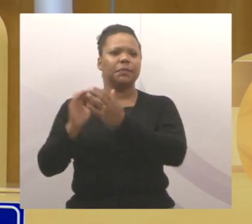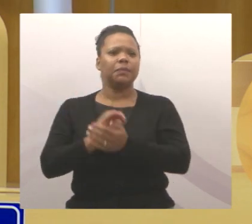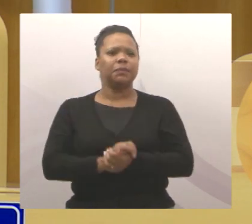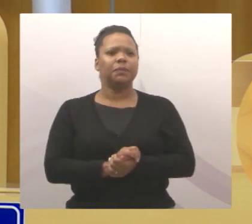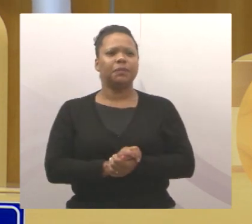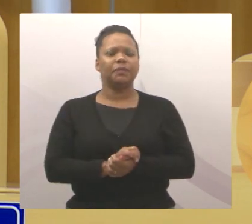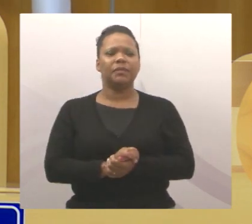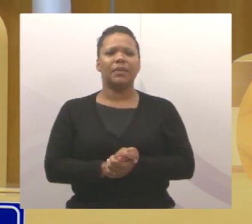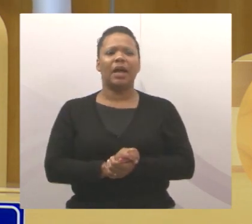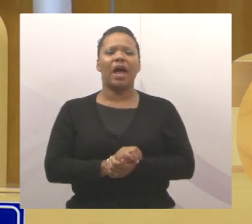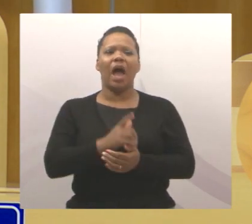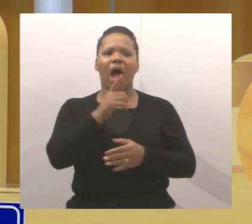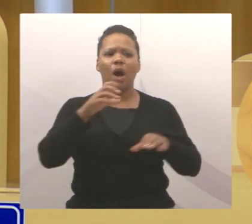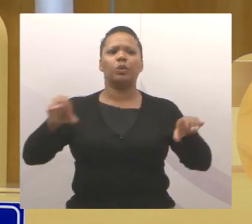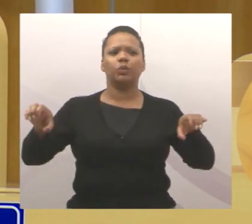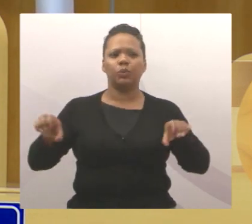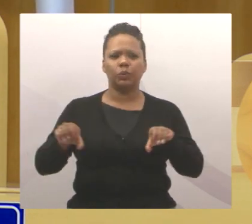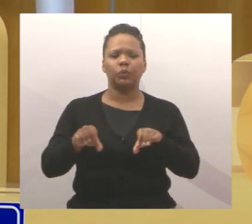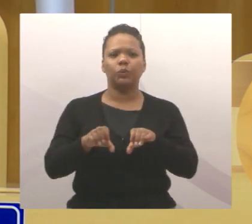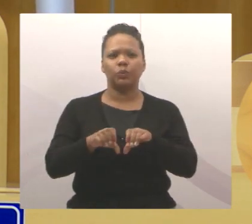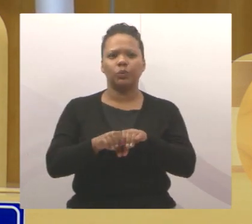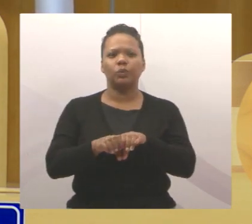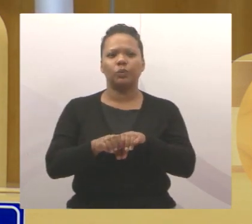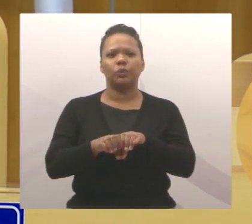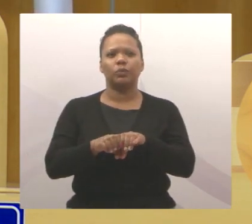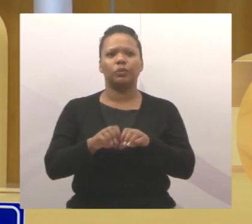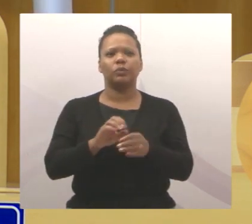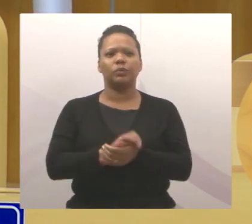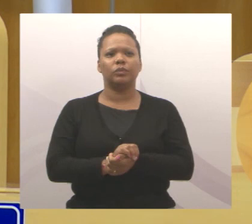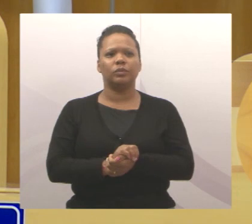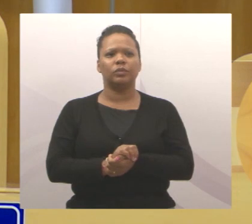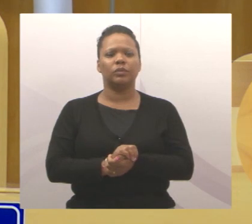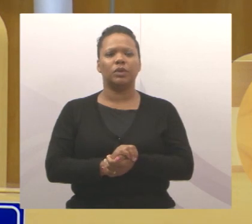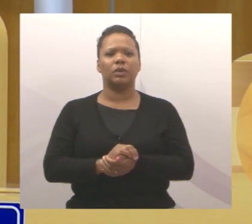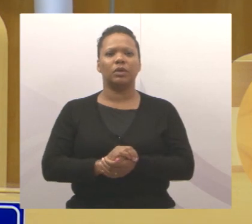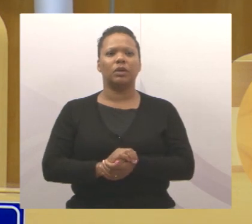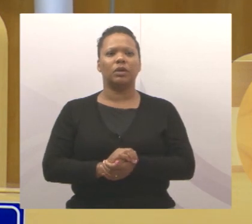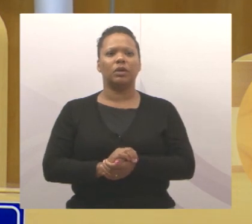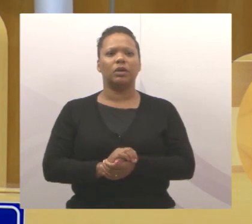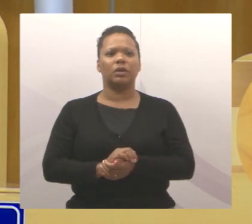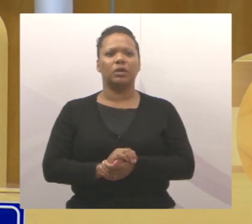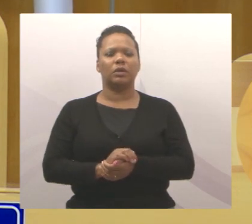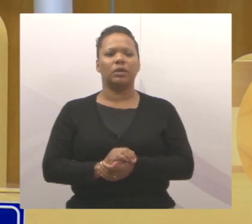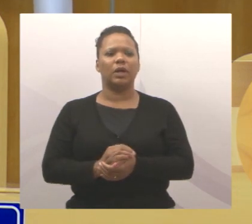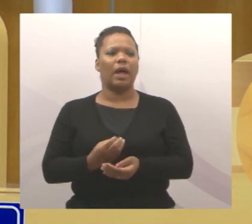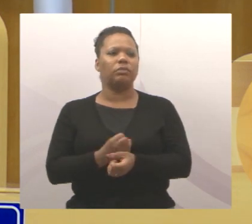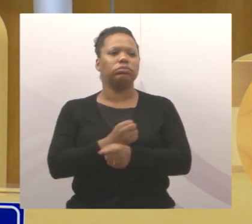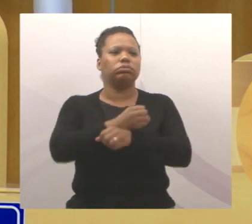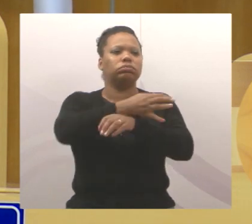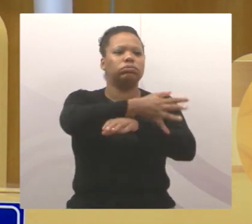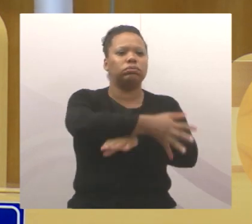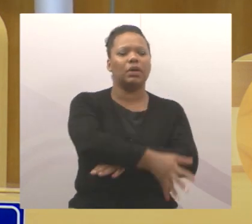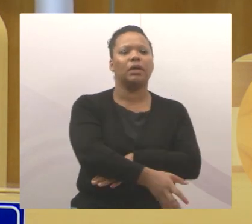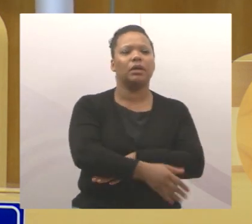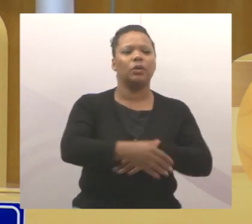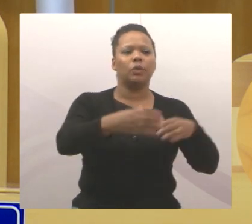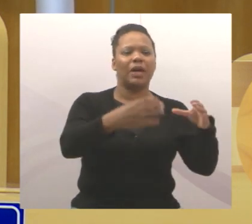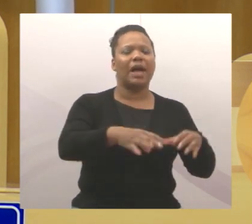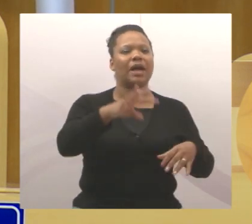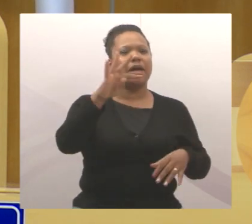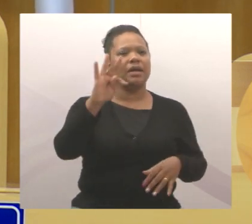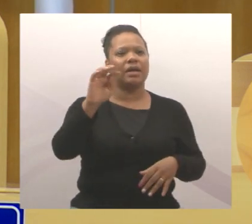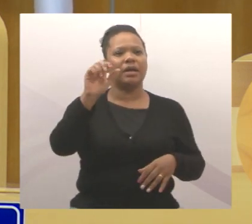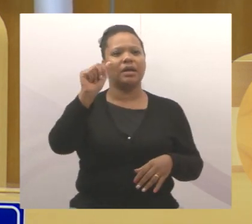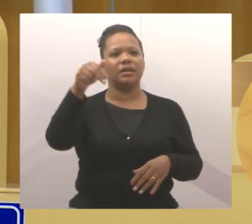eram canalizadas pela rede pública existente, jogada no Tanquinho e do Tanquinho